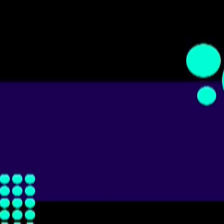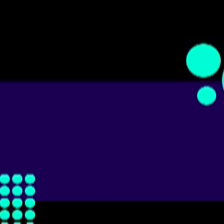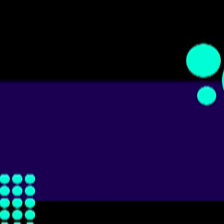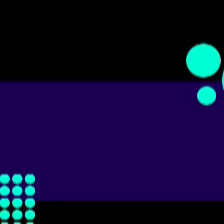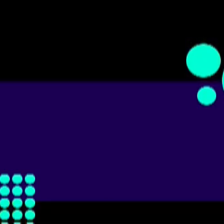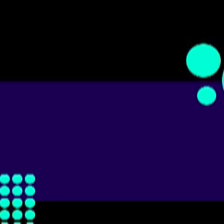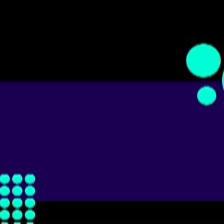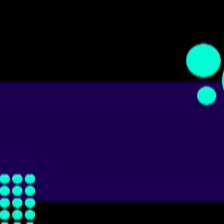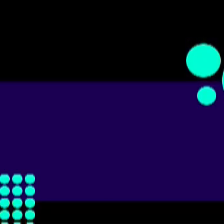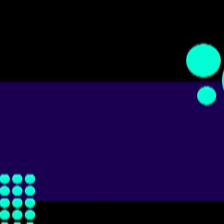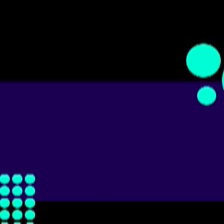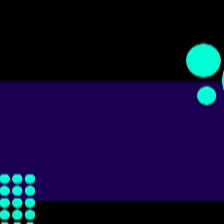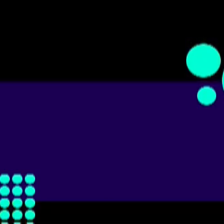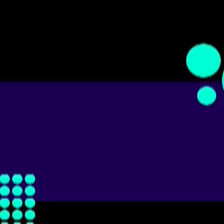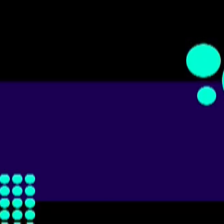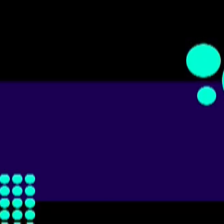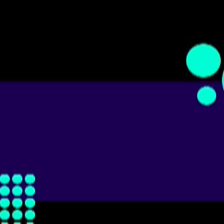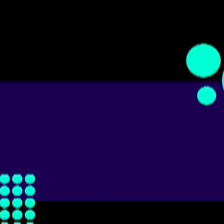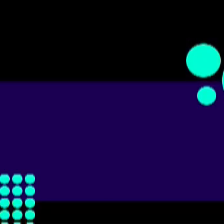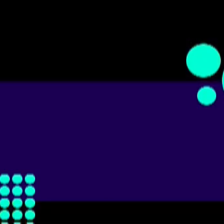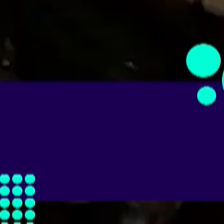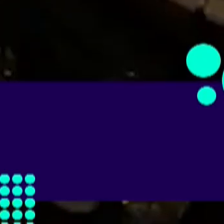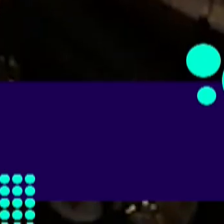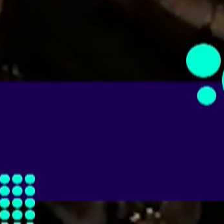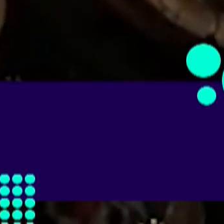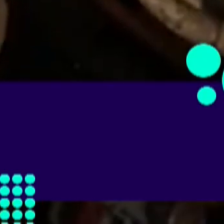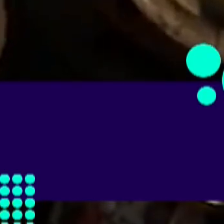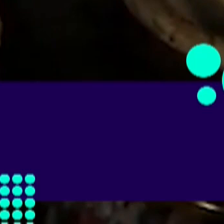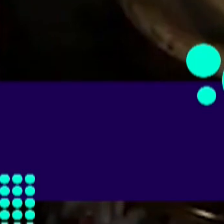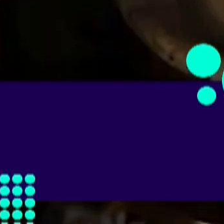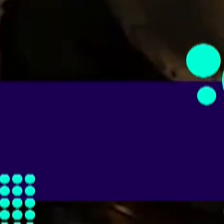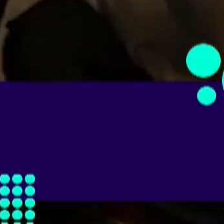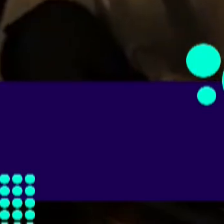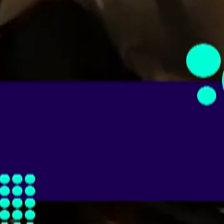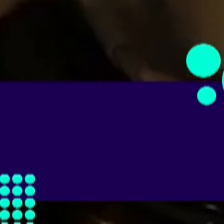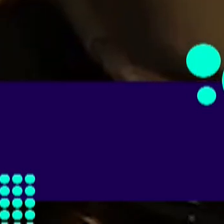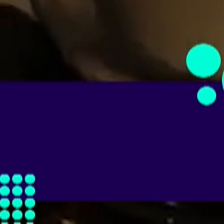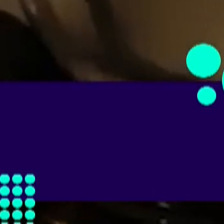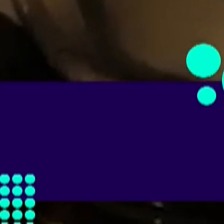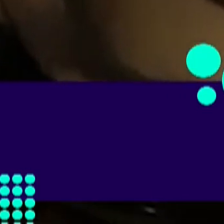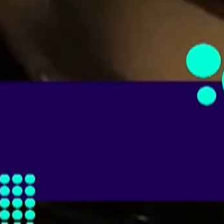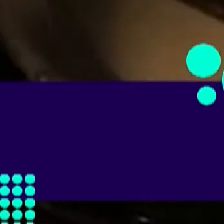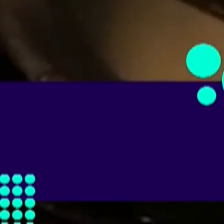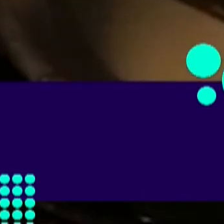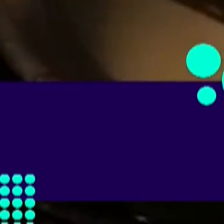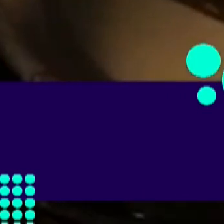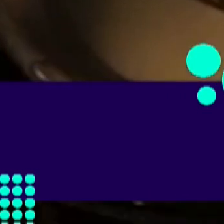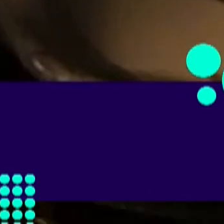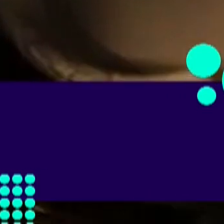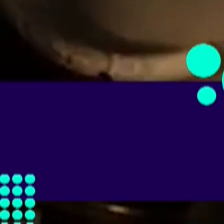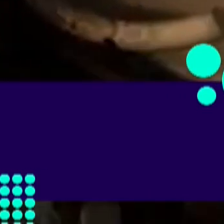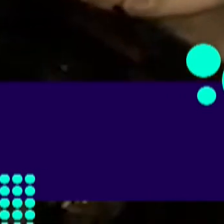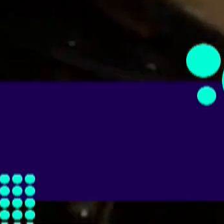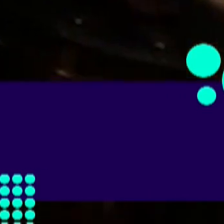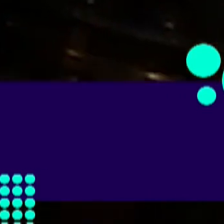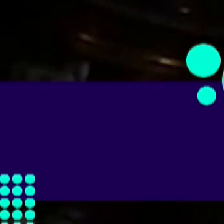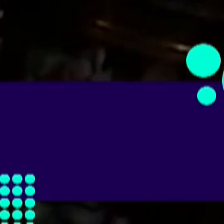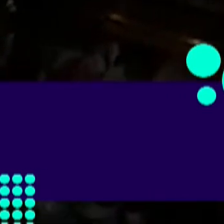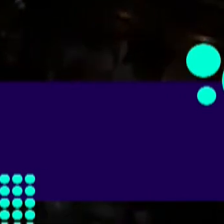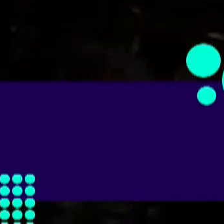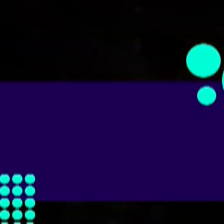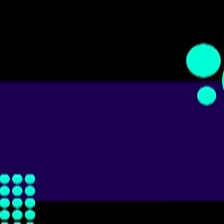Eles se amaram que amaram mais o Brasil.